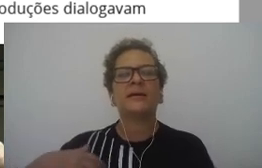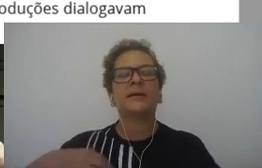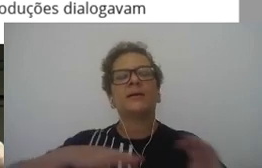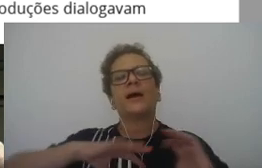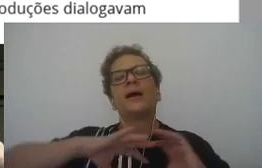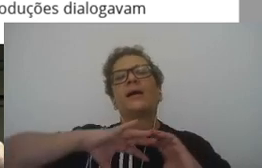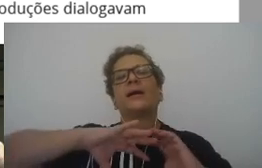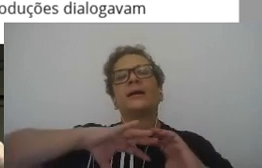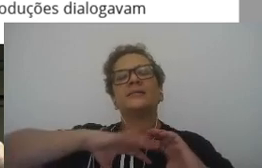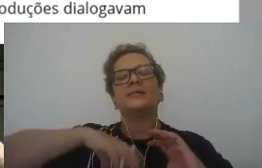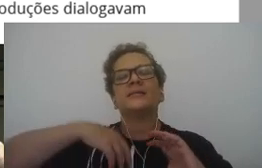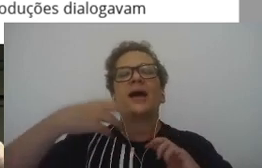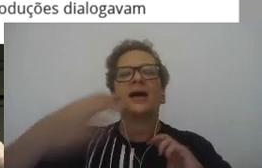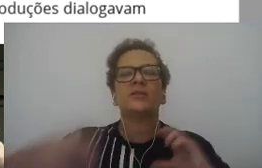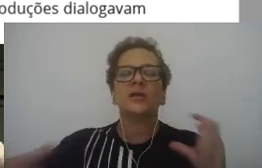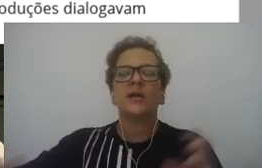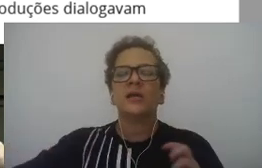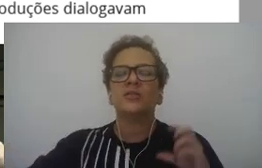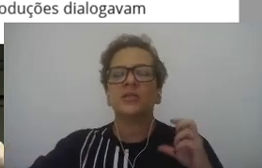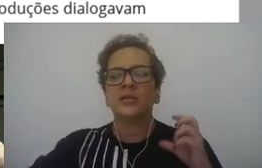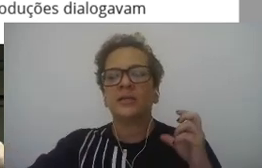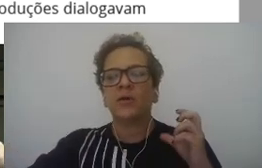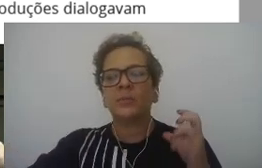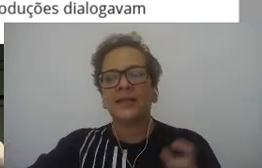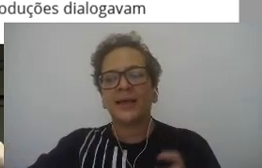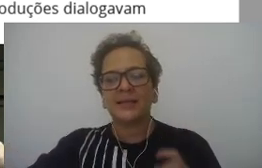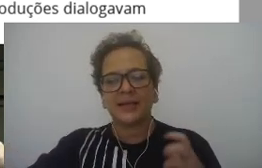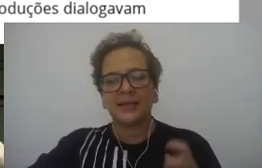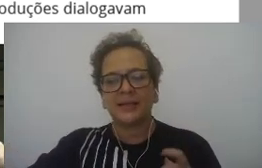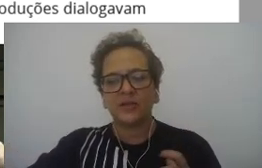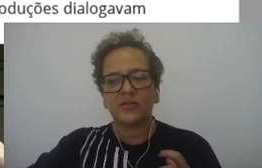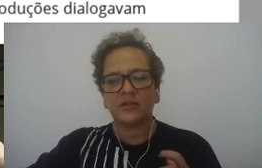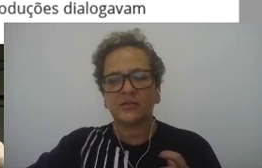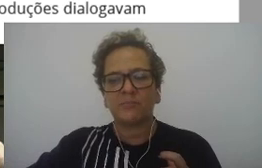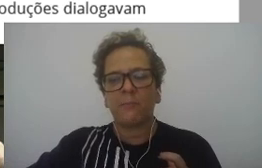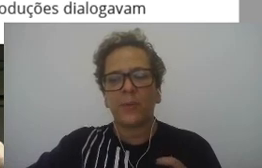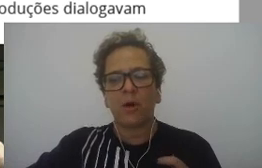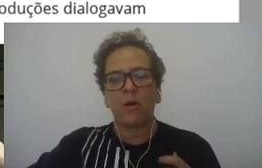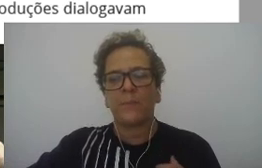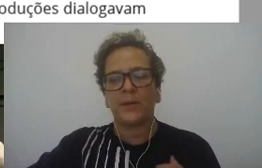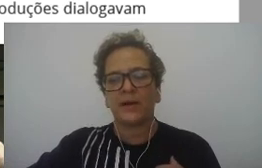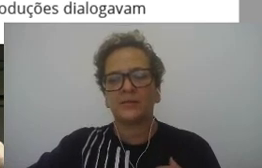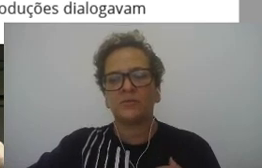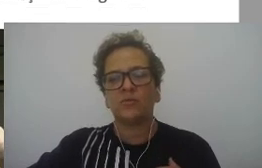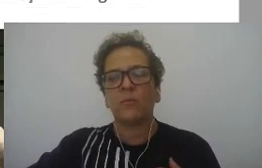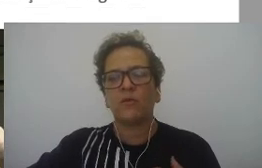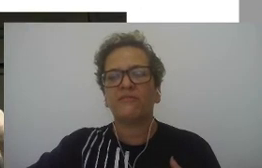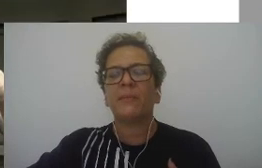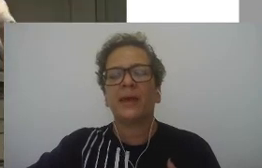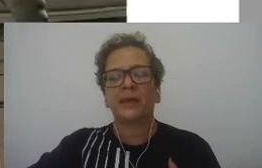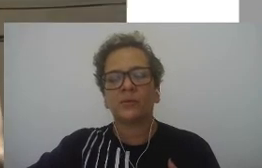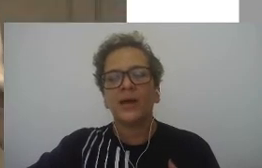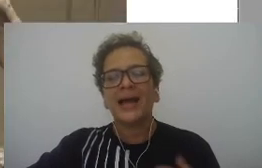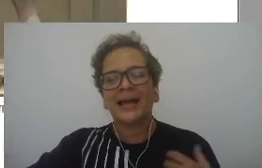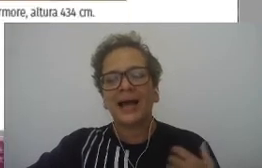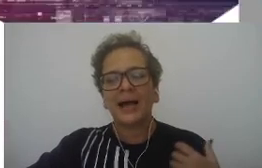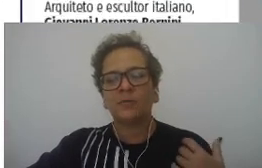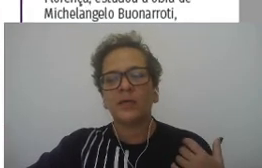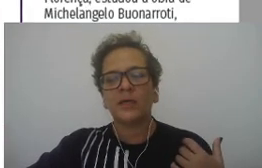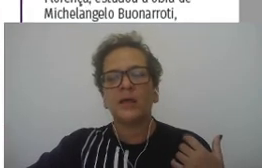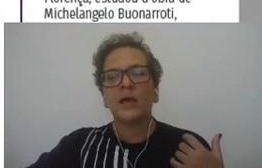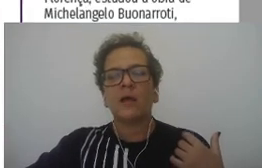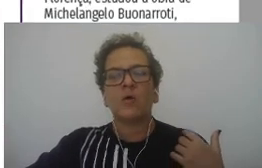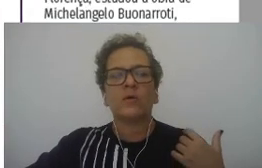havia a necessidade de obter as características próprias do movimento